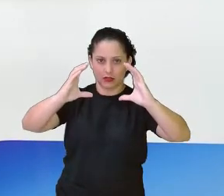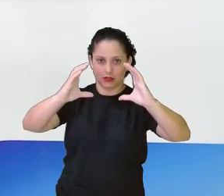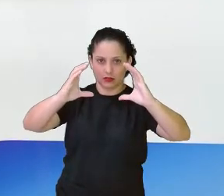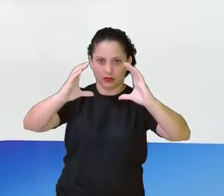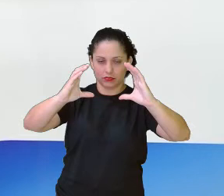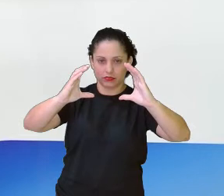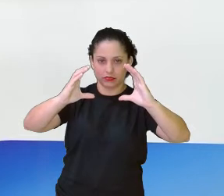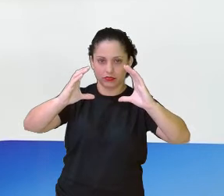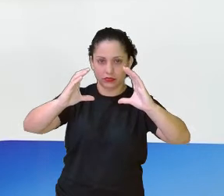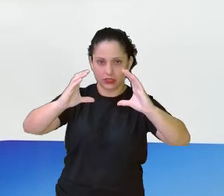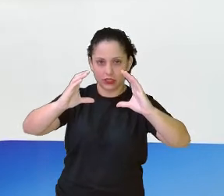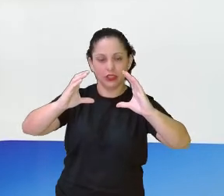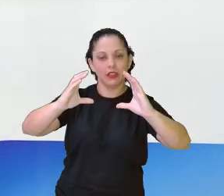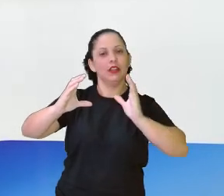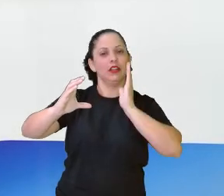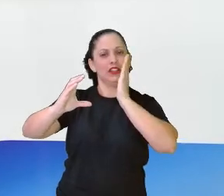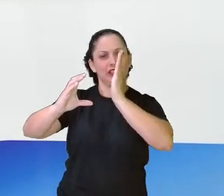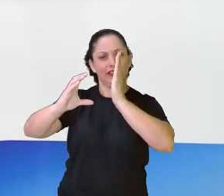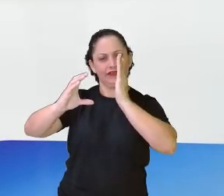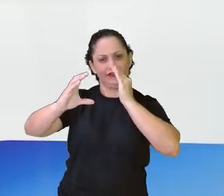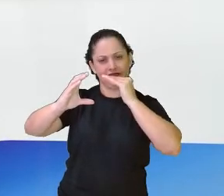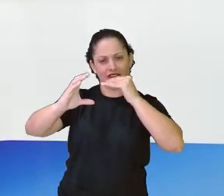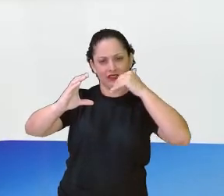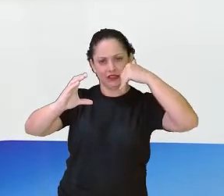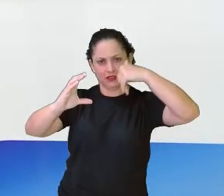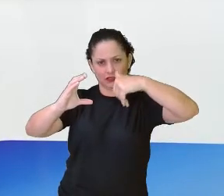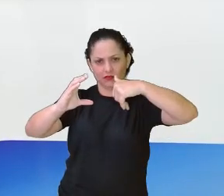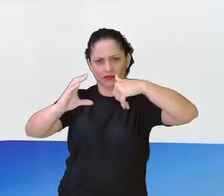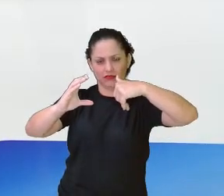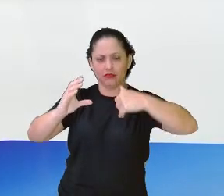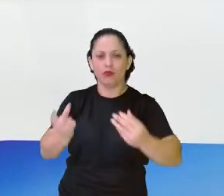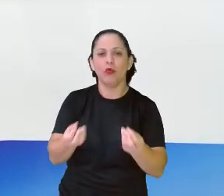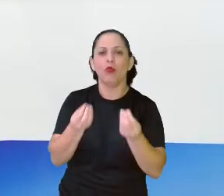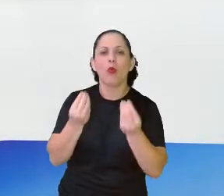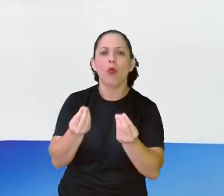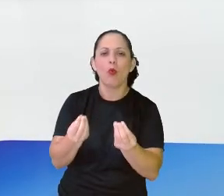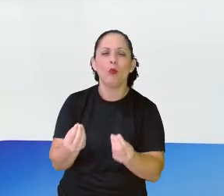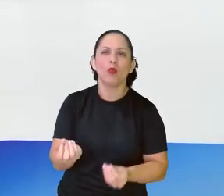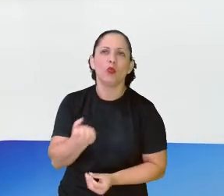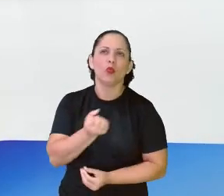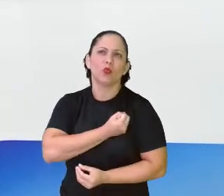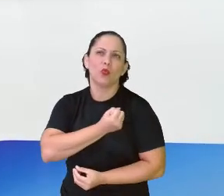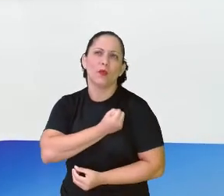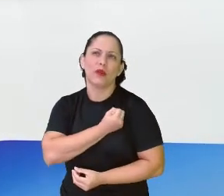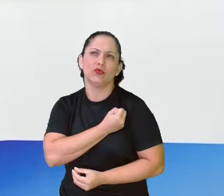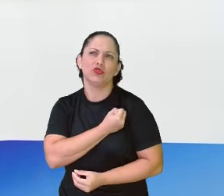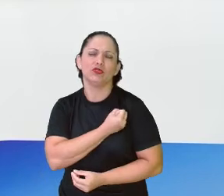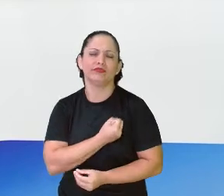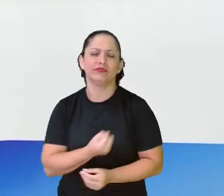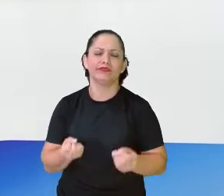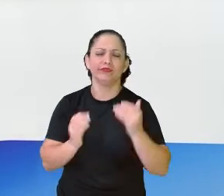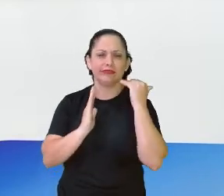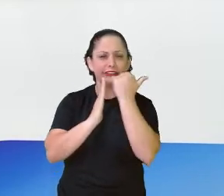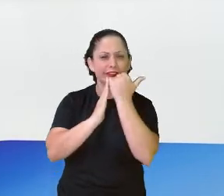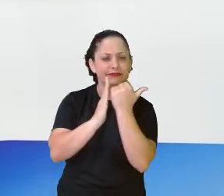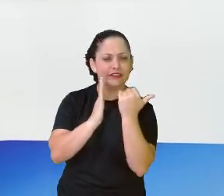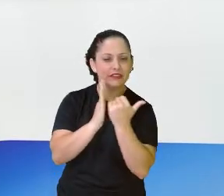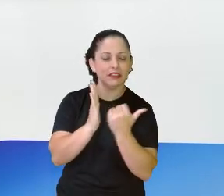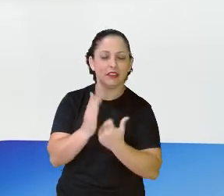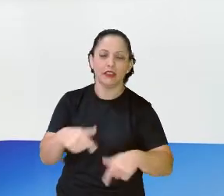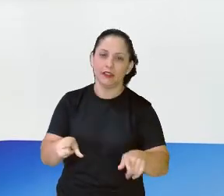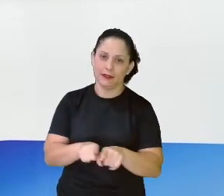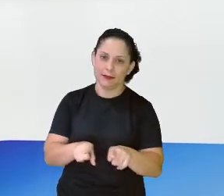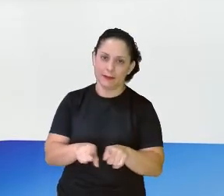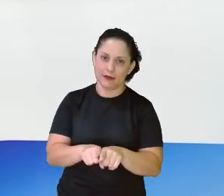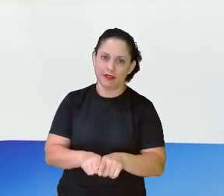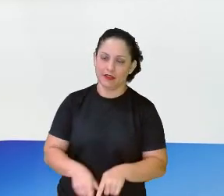e dividiu em partes iguais. Como a gente faria isso com números? Fácil. E os meus bonequinhos